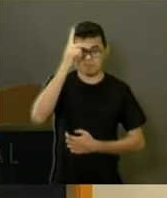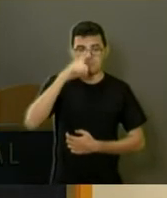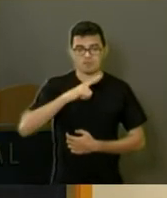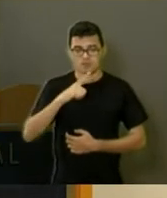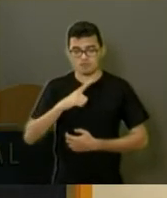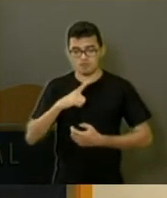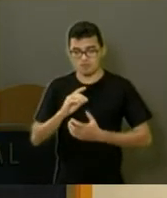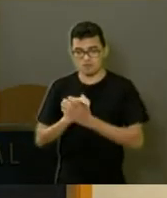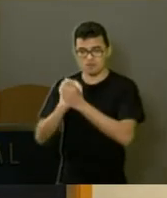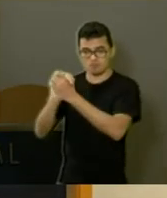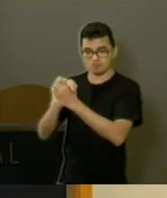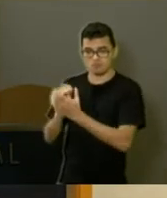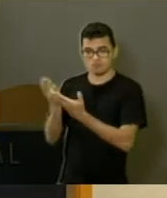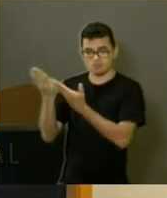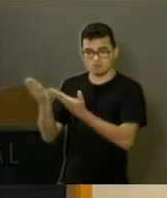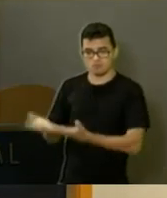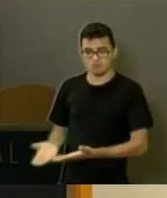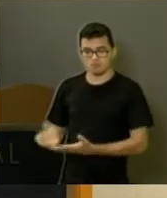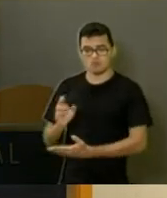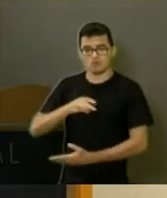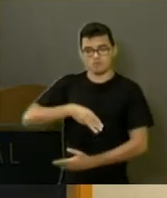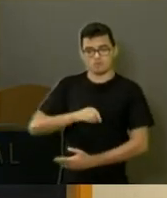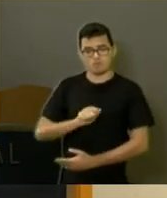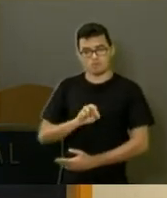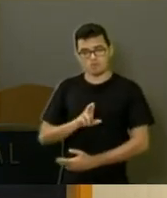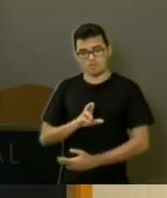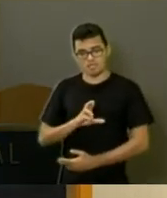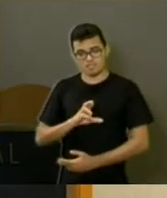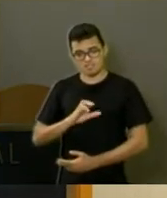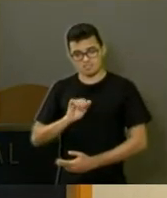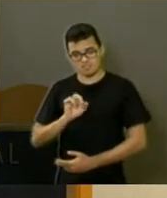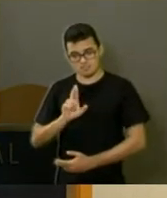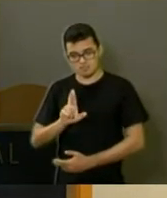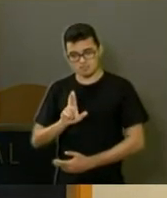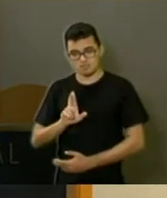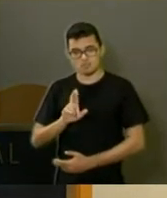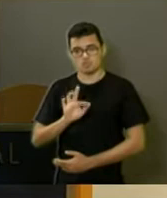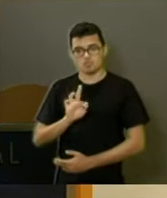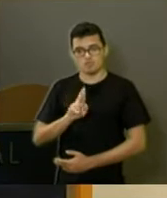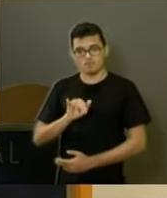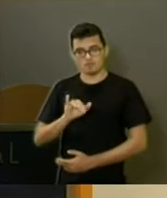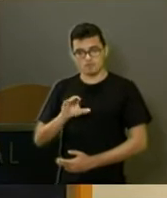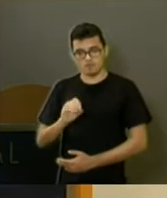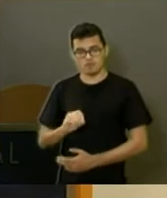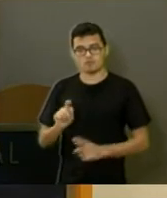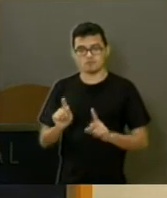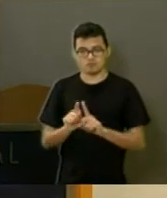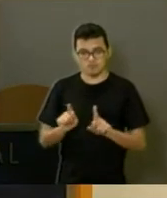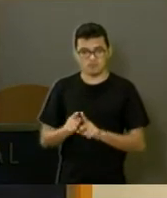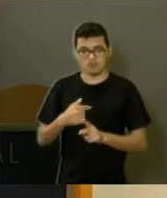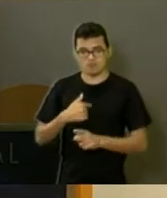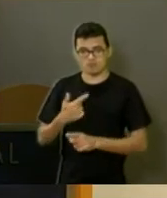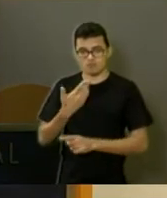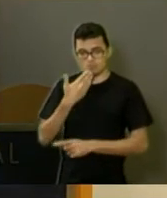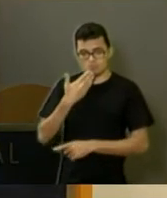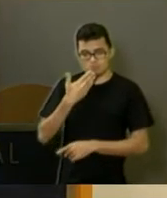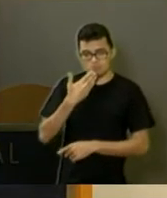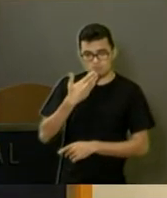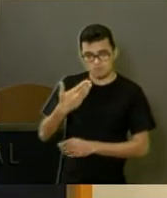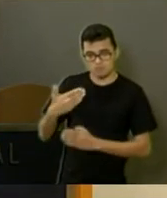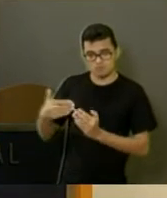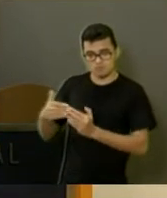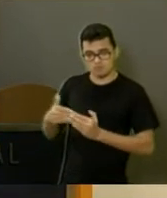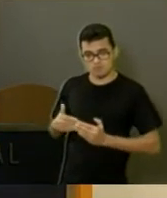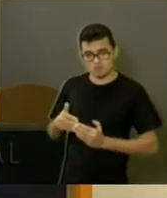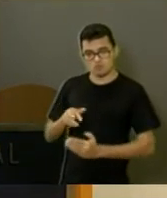ao senhor Moacir de Freitas. Quero cumprimentar a mesa e pedir licença ao presidente